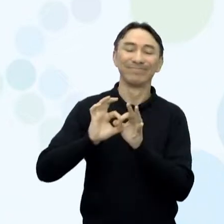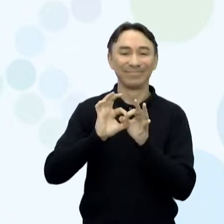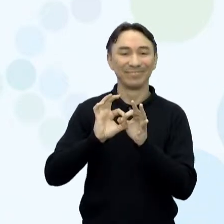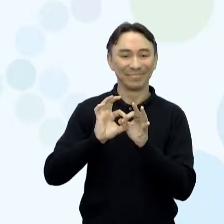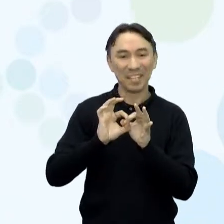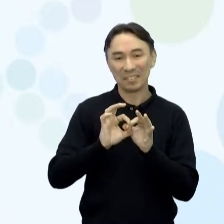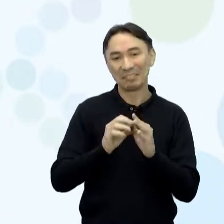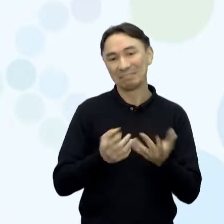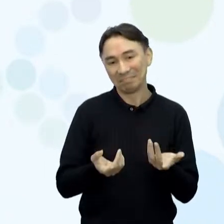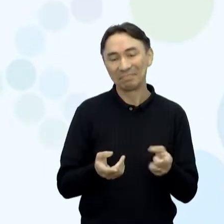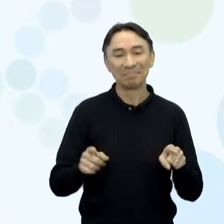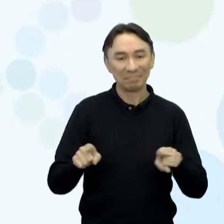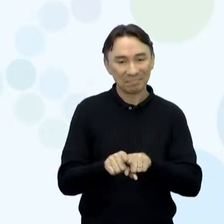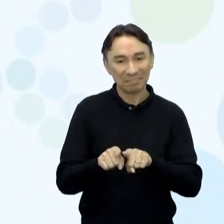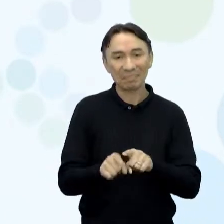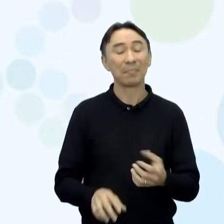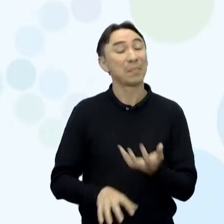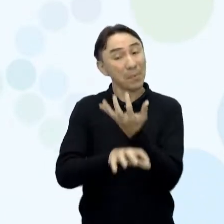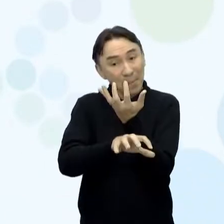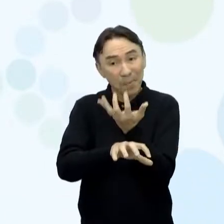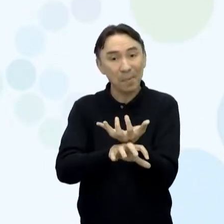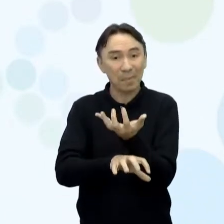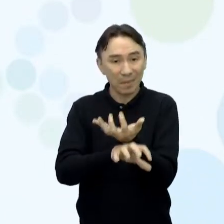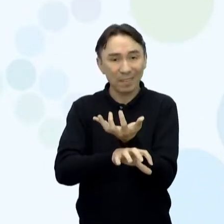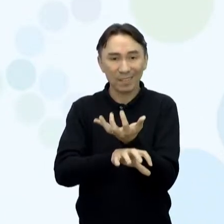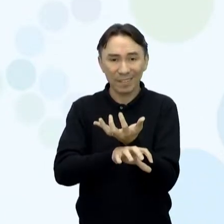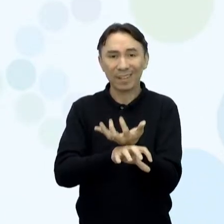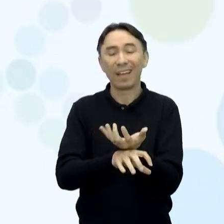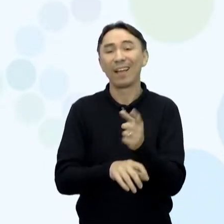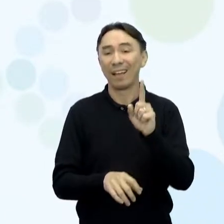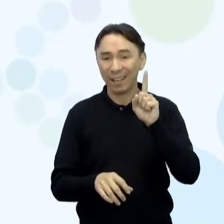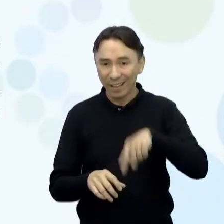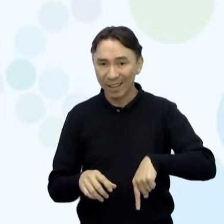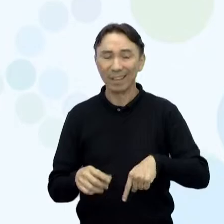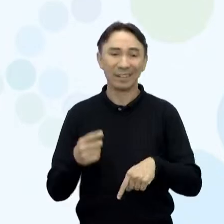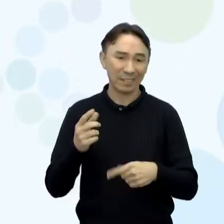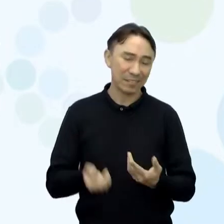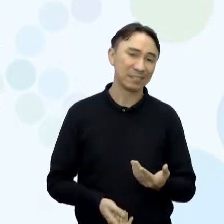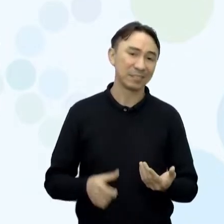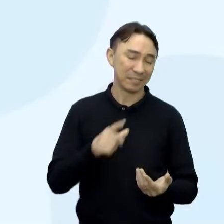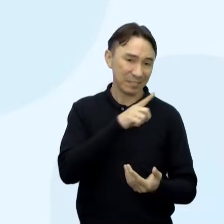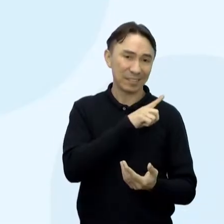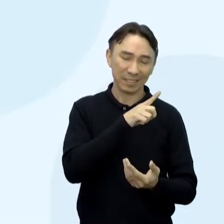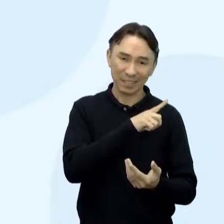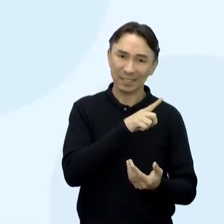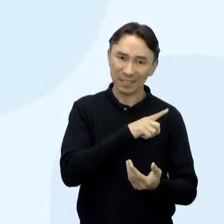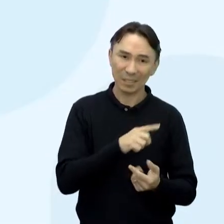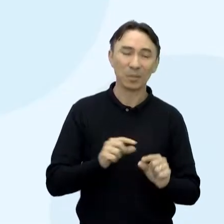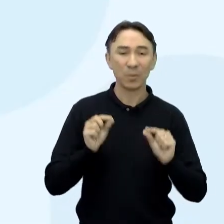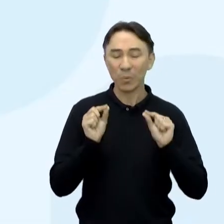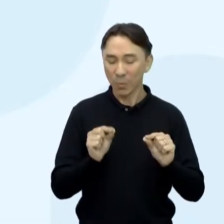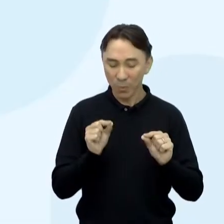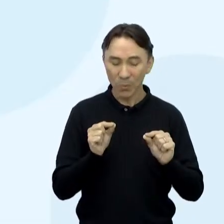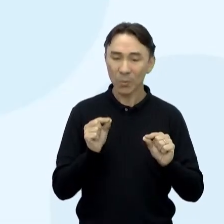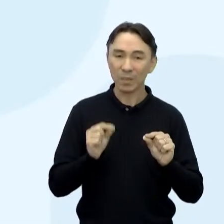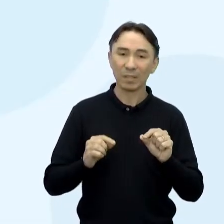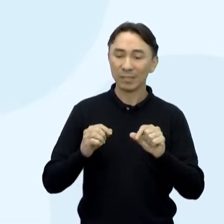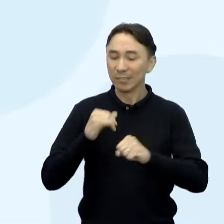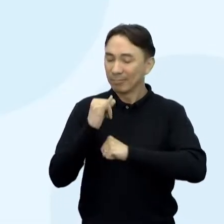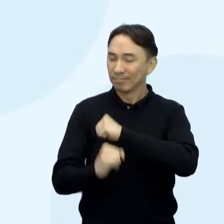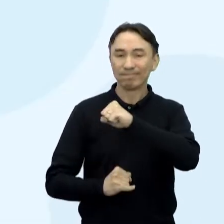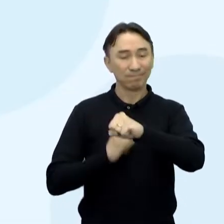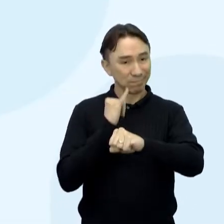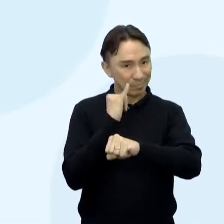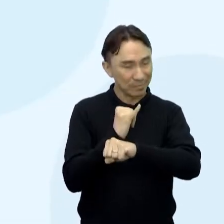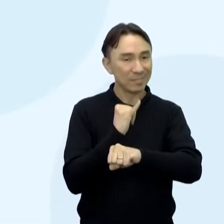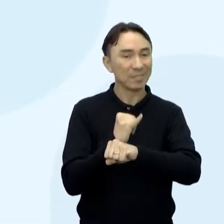inclusive, ele tem um apelo muito forte com a questão relacionada à internet. A